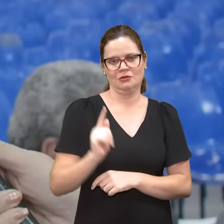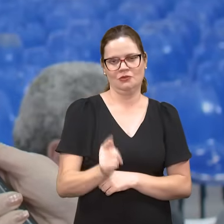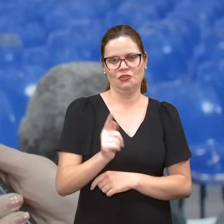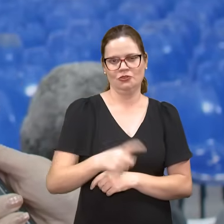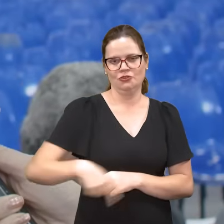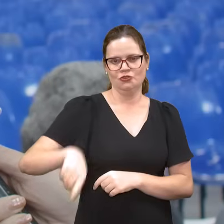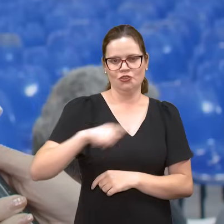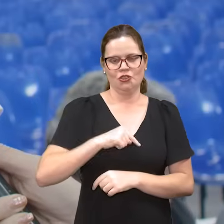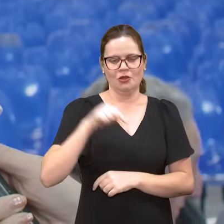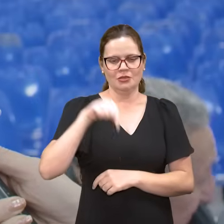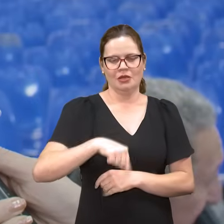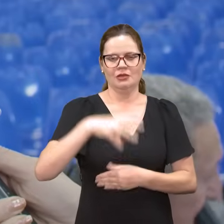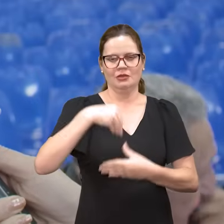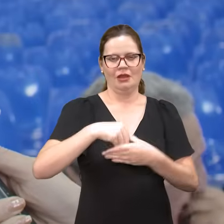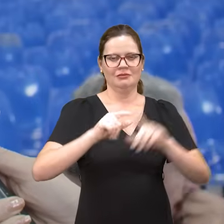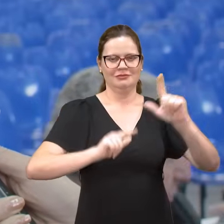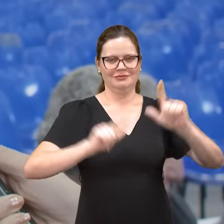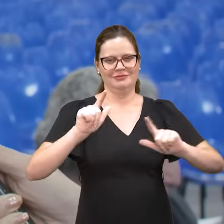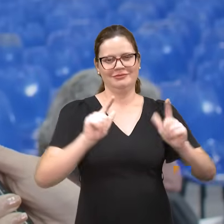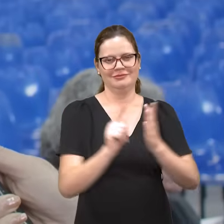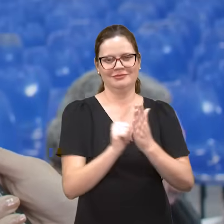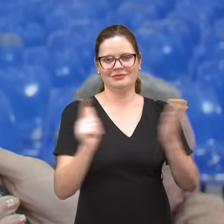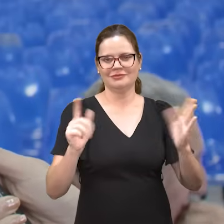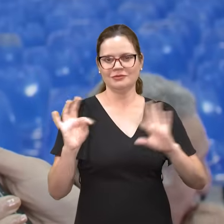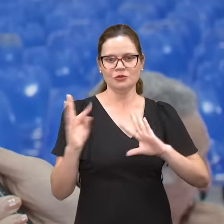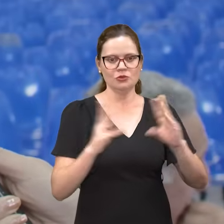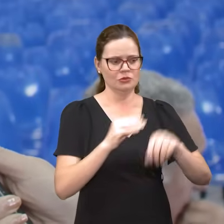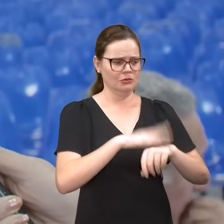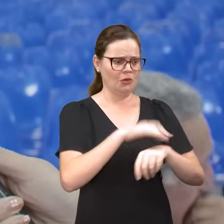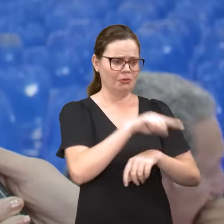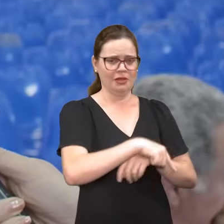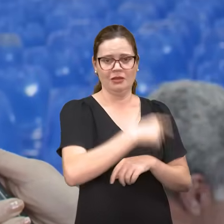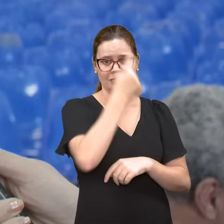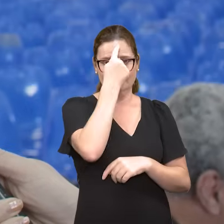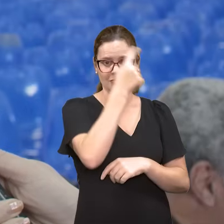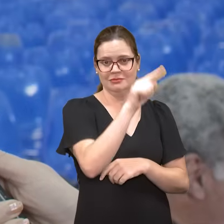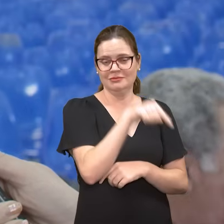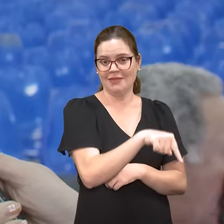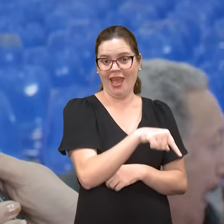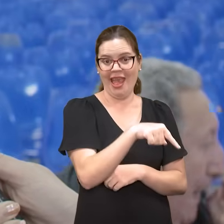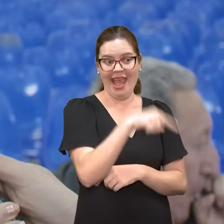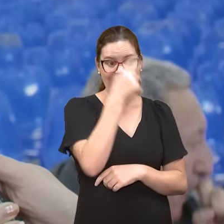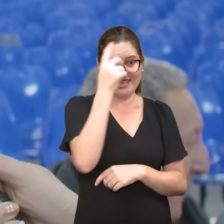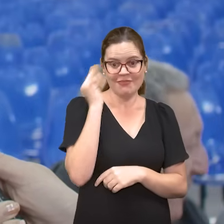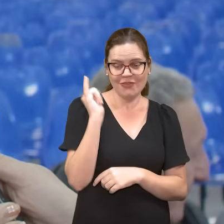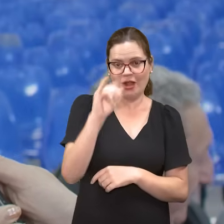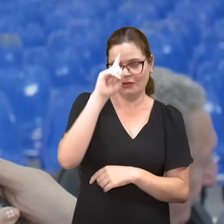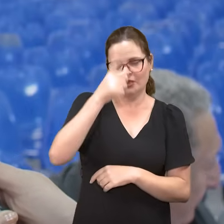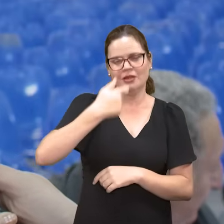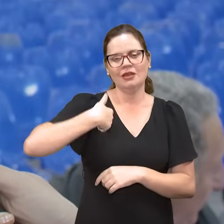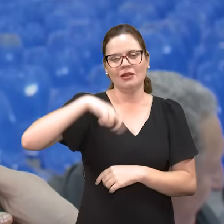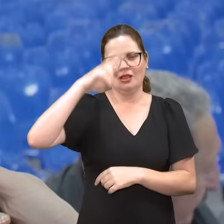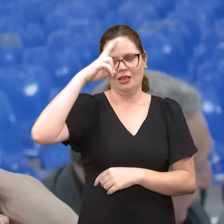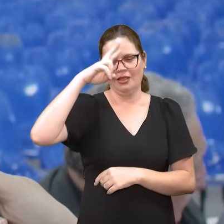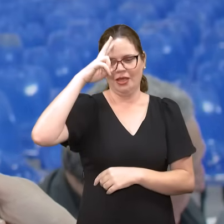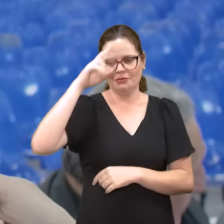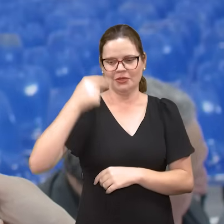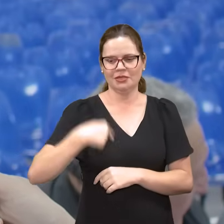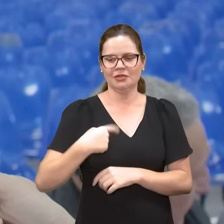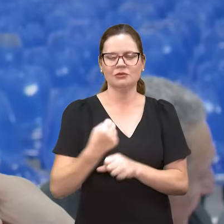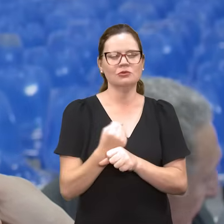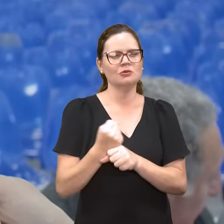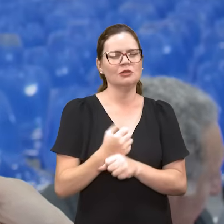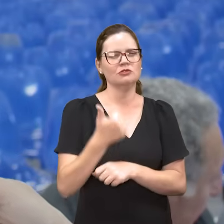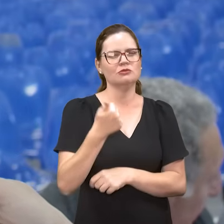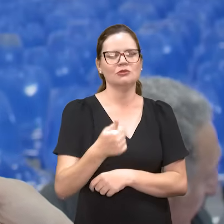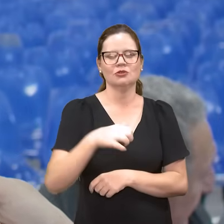nossa realidade de comunicação é dizer que tudo saiu da cabeça dele. Ele era um homem visionário. Eu me lembro que ainda na